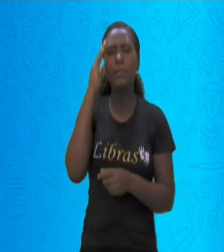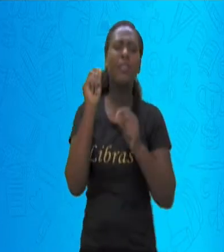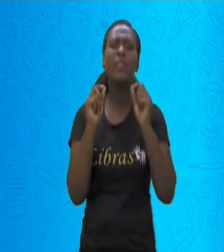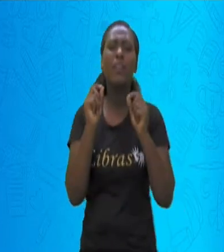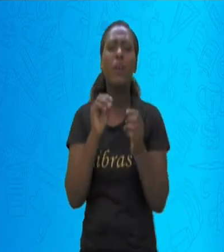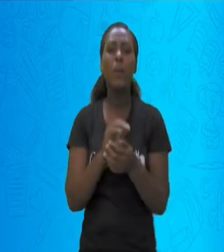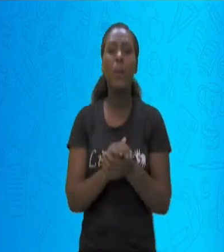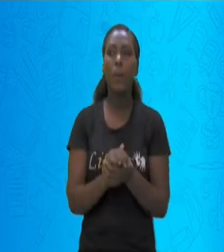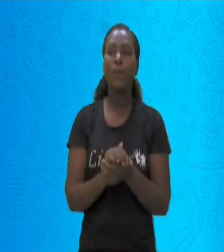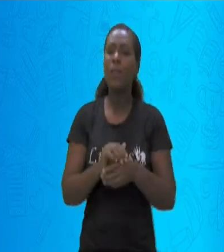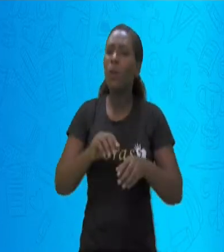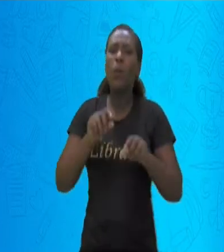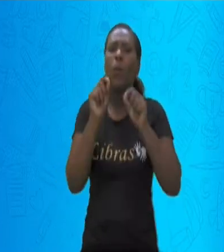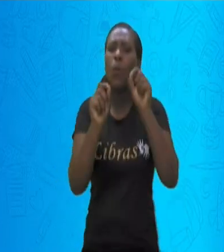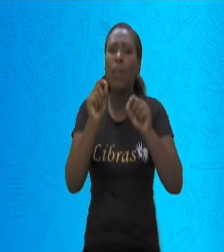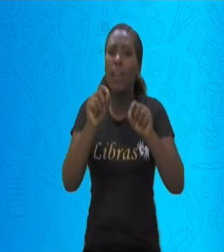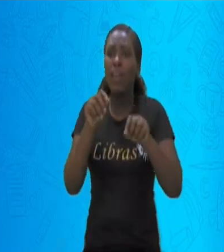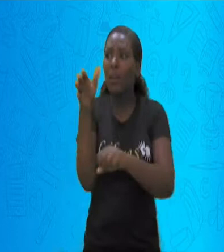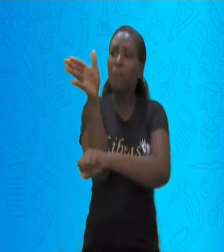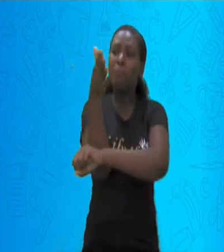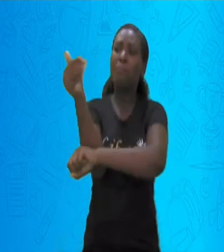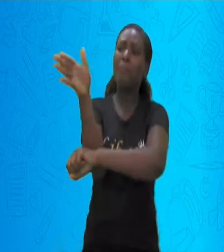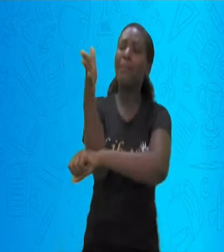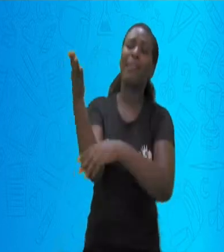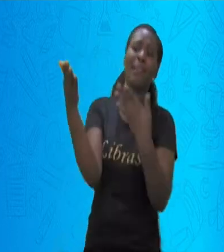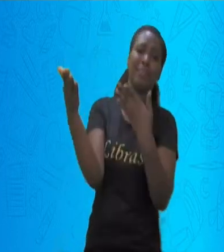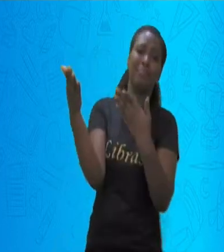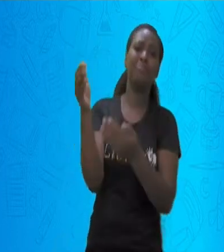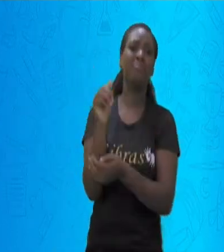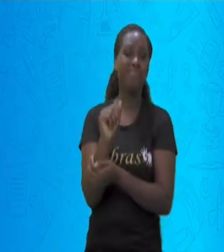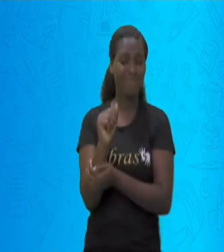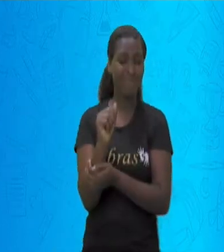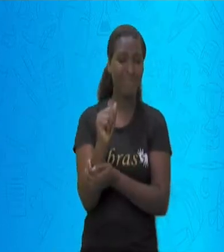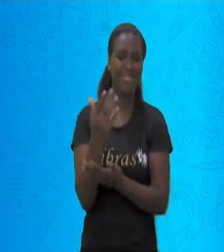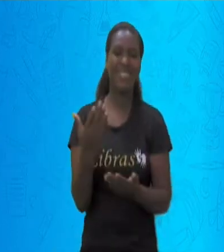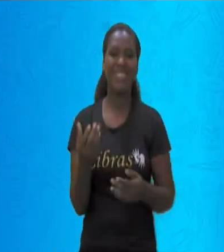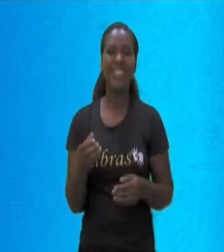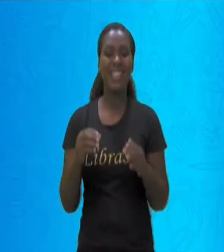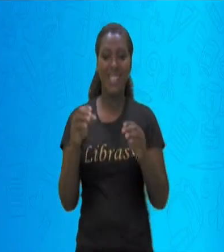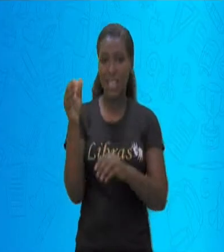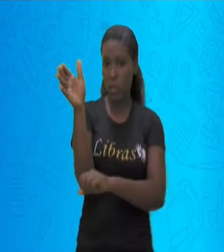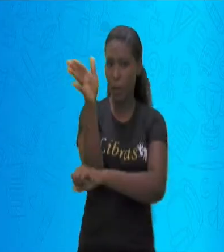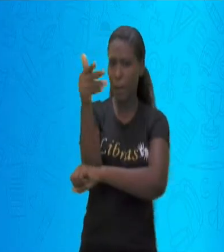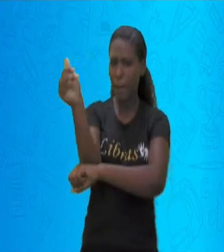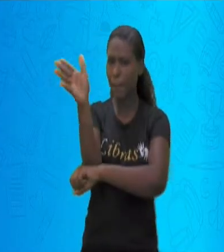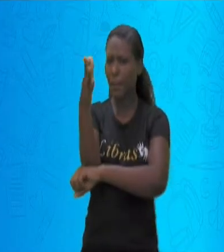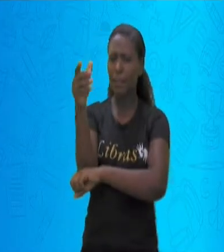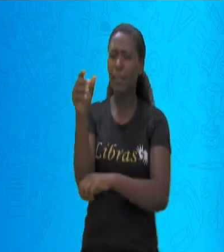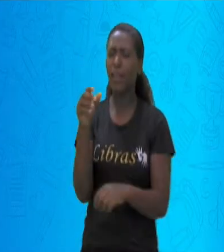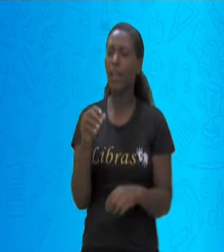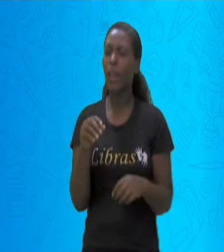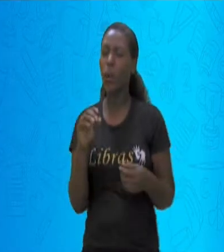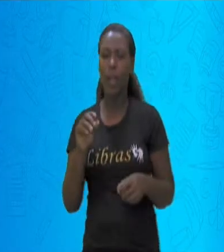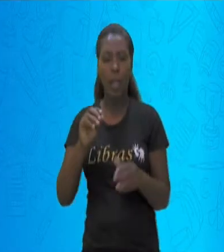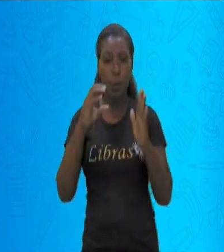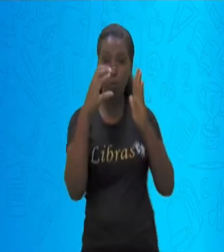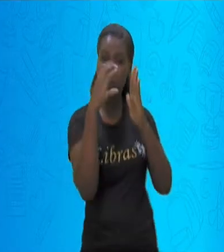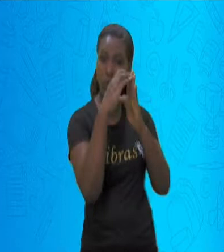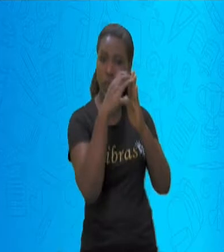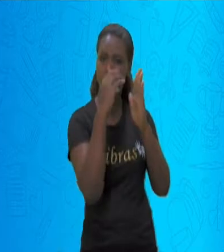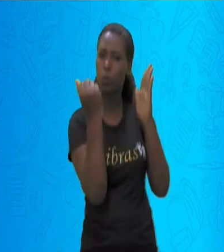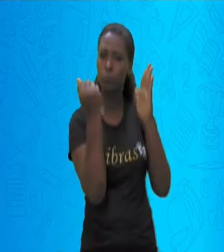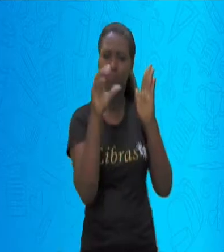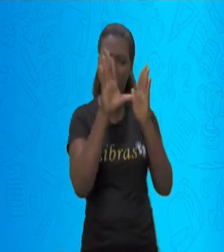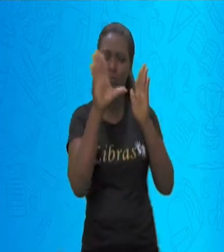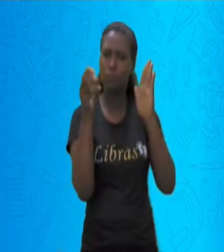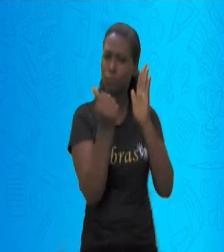uma bandeira? A bandeira é definida classificamente como sendo um